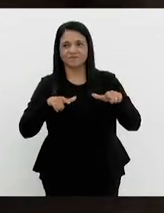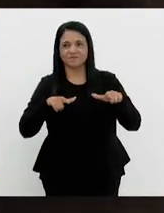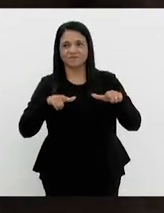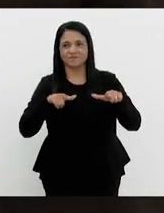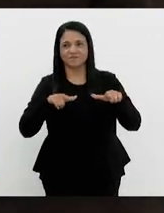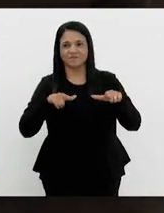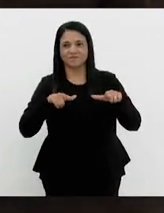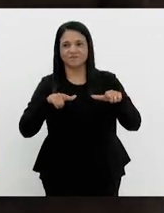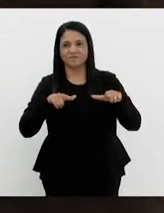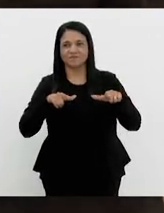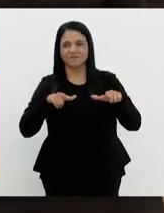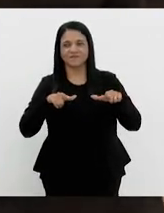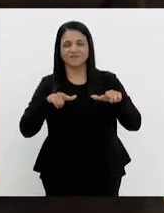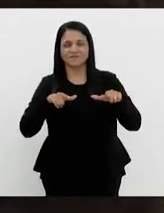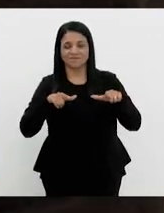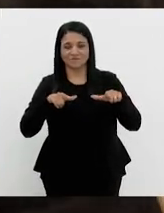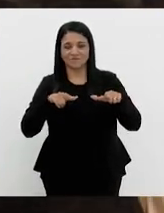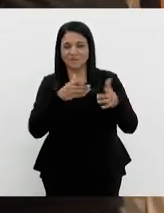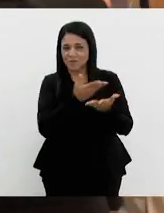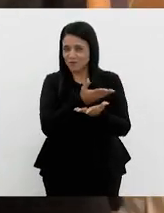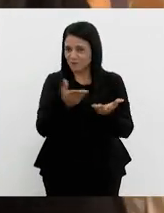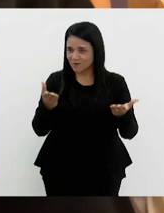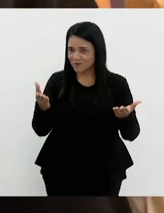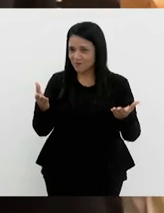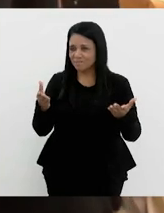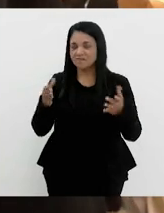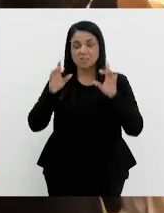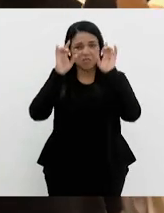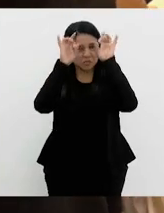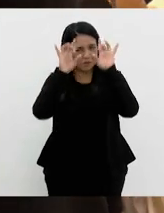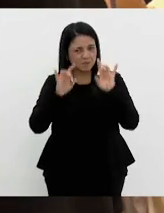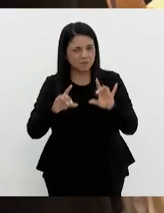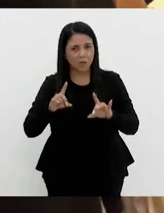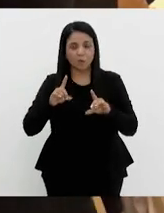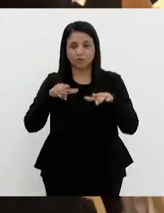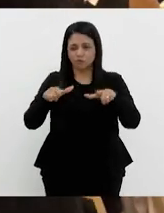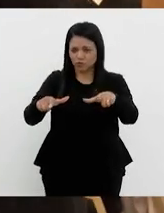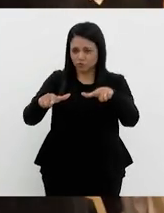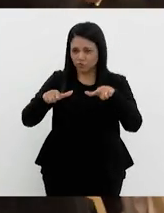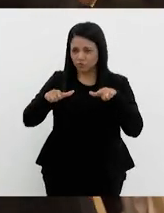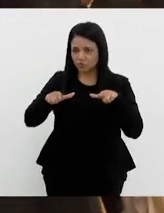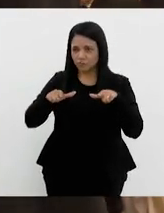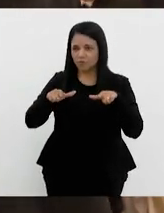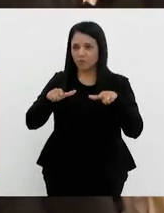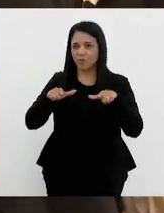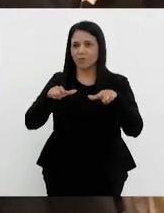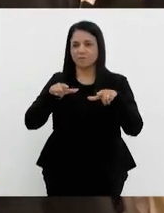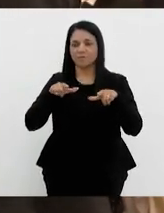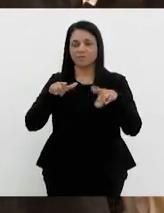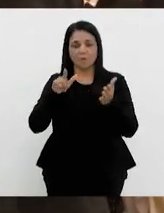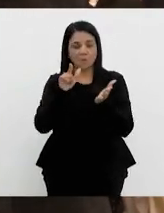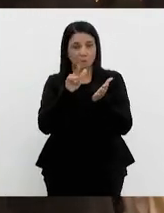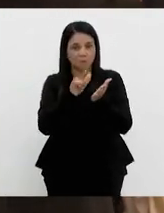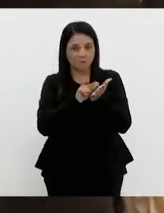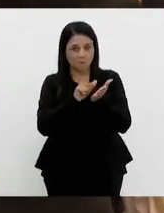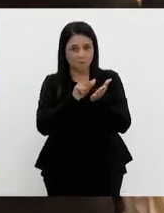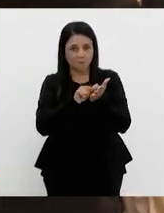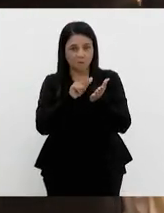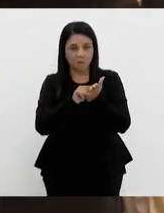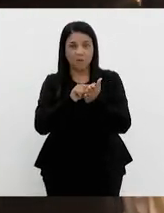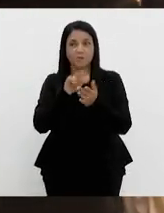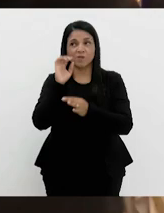aí dentro para para todos que estão presentes o diploma é muito especial esse diploma é uma folha recolhida na floresta da